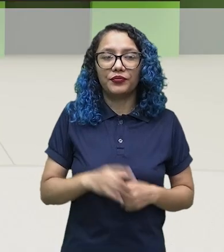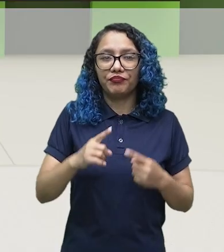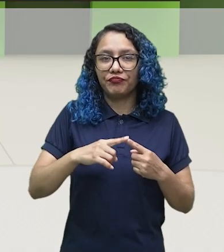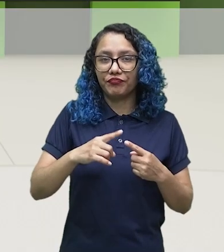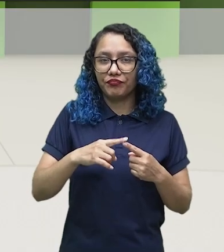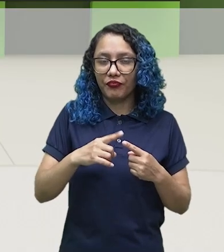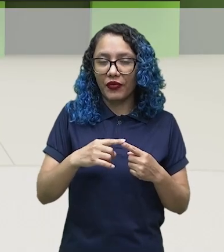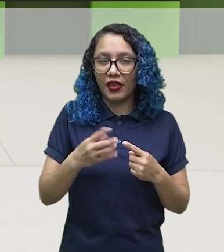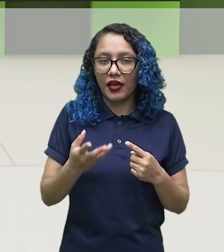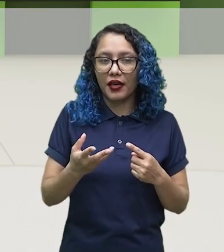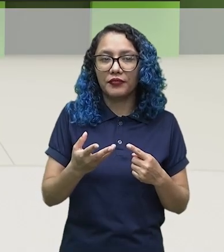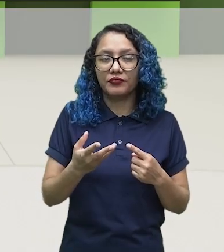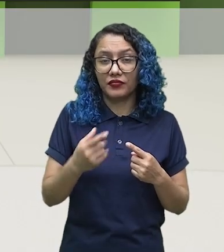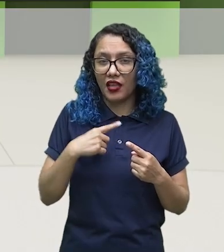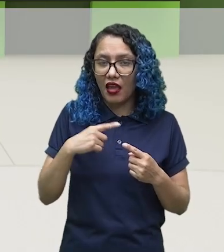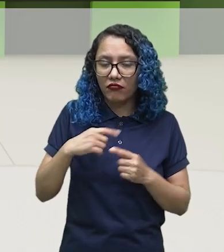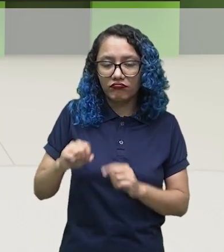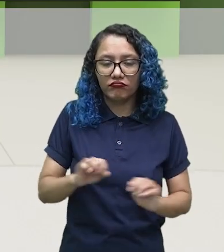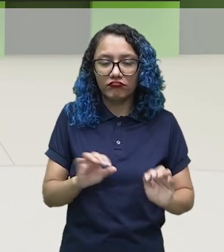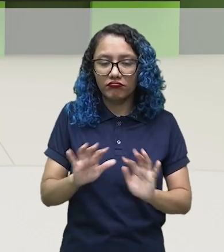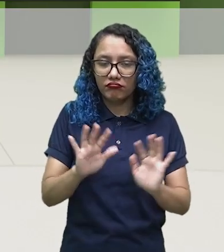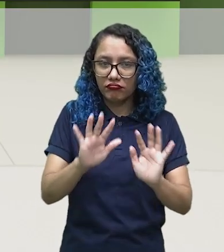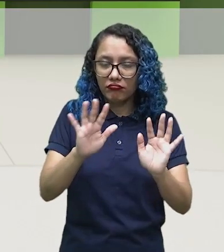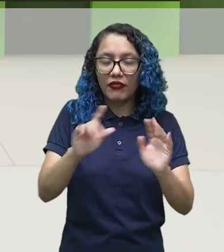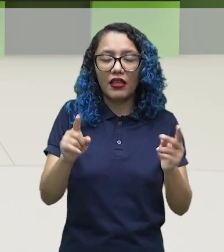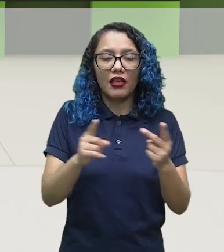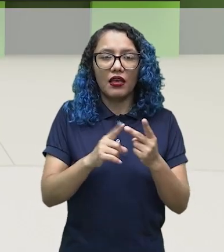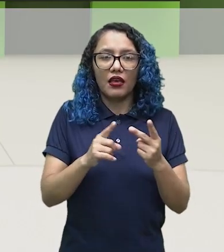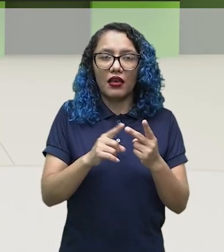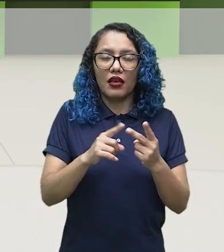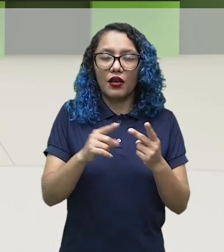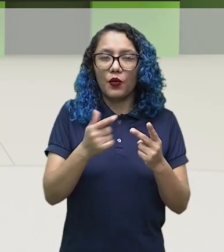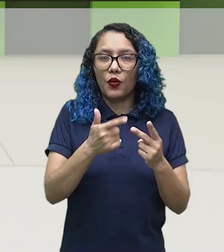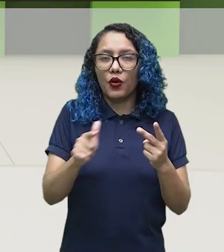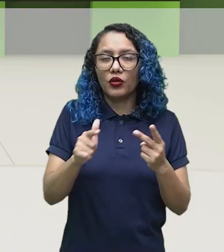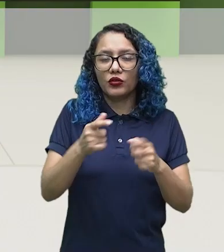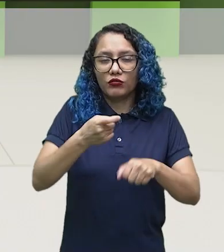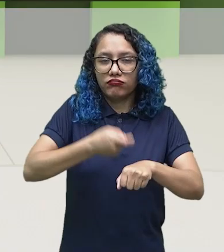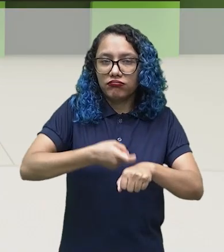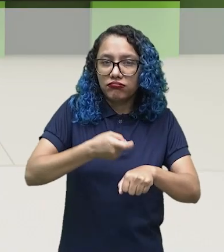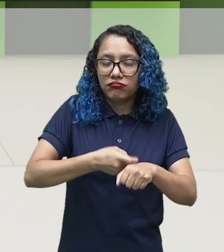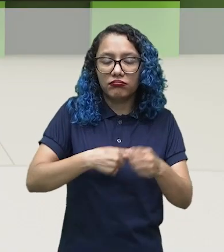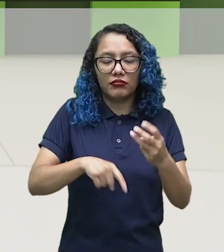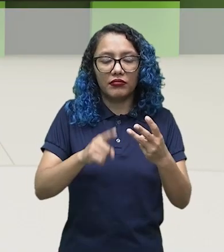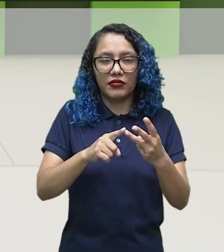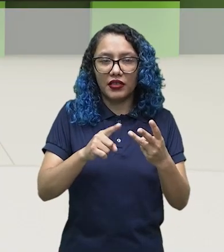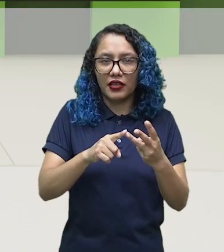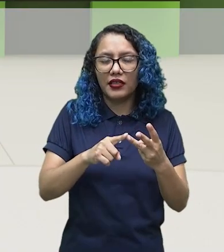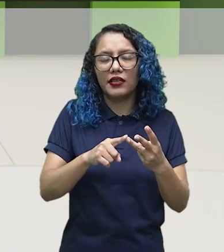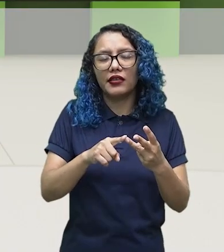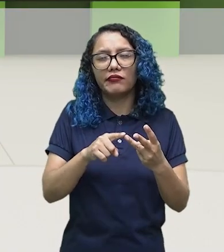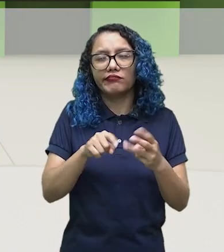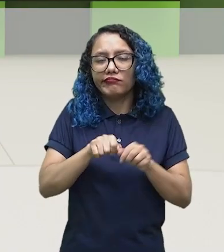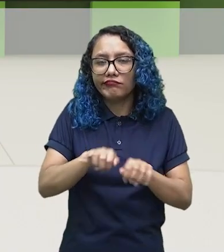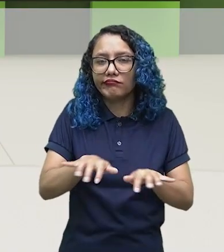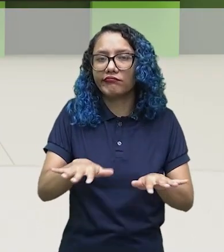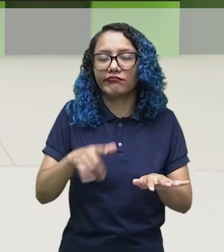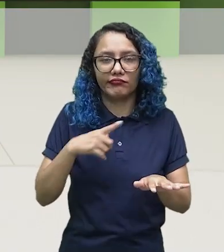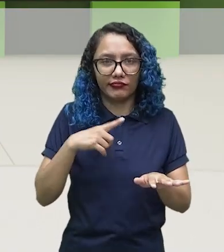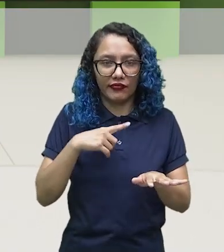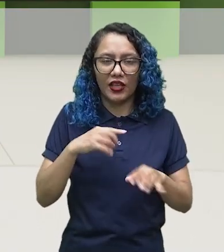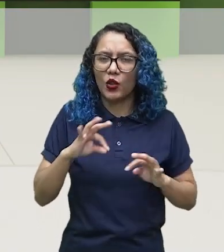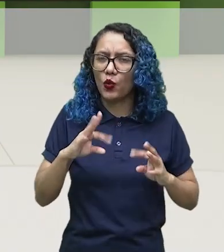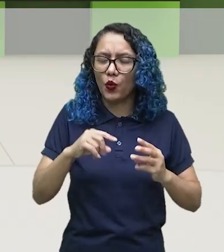presente, por exemplo, a vaporização, né? A gente tem ali presente também a solidificação, a fusão, e todos